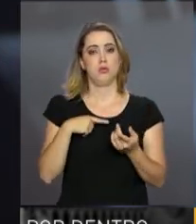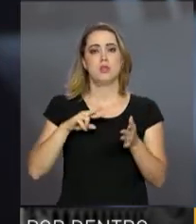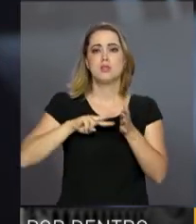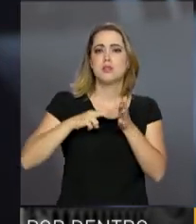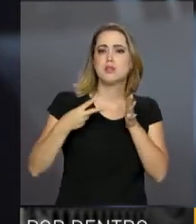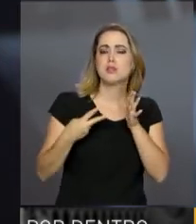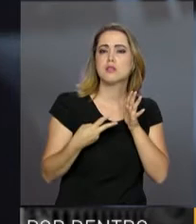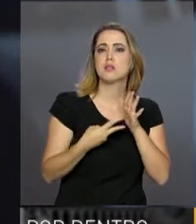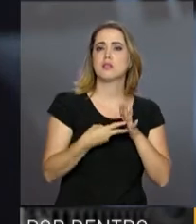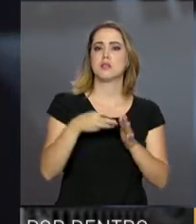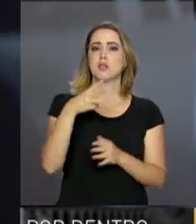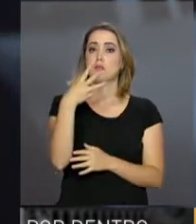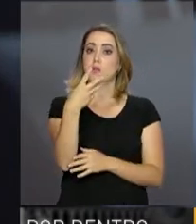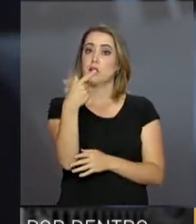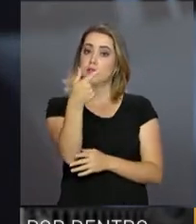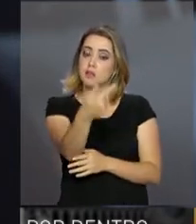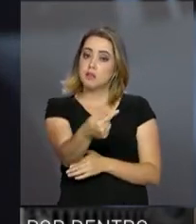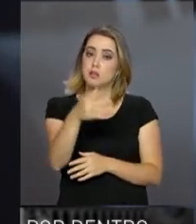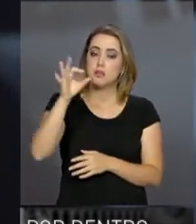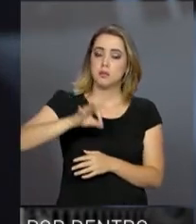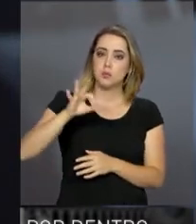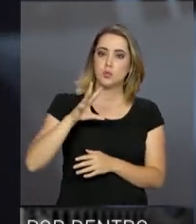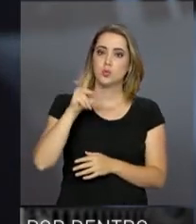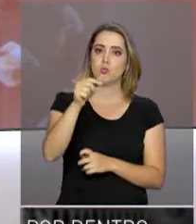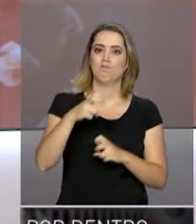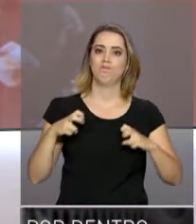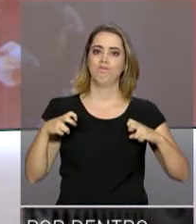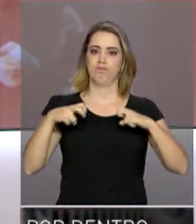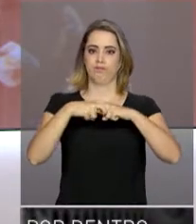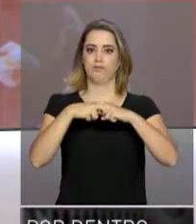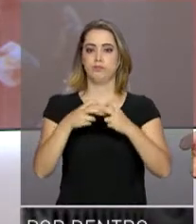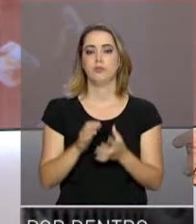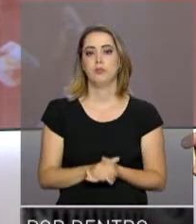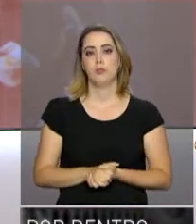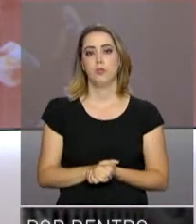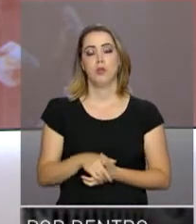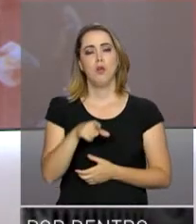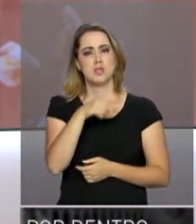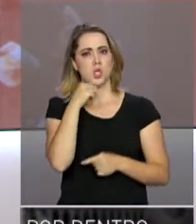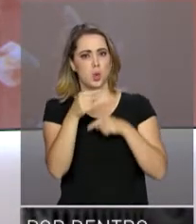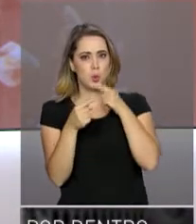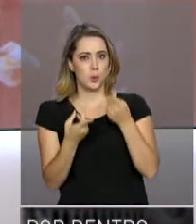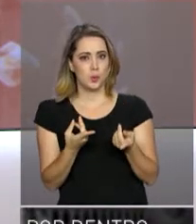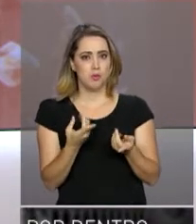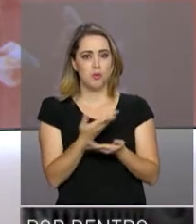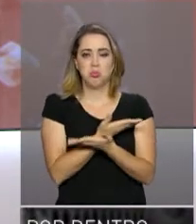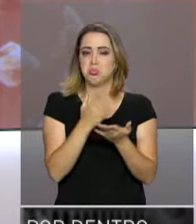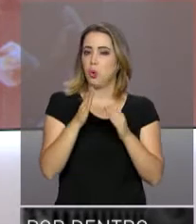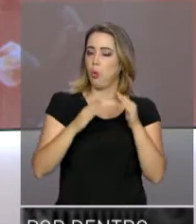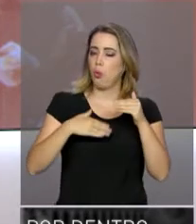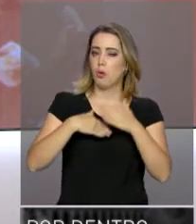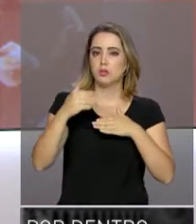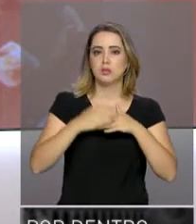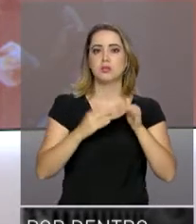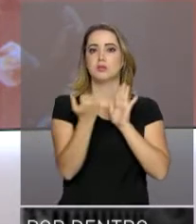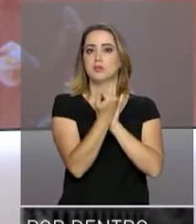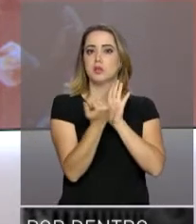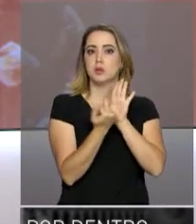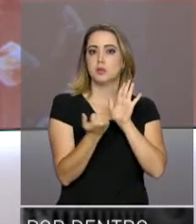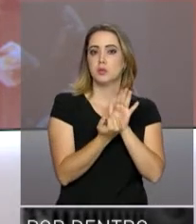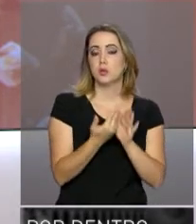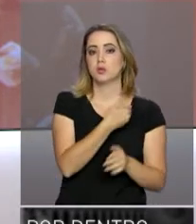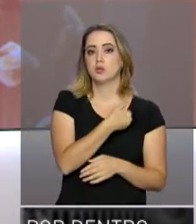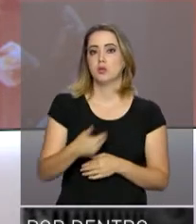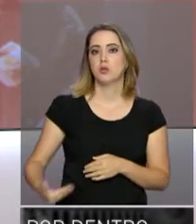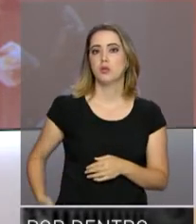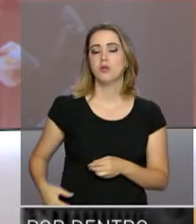representam 37% dos acidentes. Se você tem dúvidas sobre algum projeto ou ação do governo de